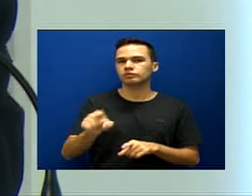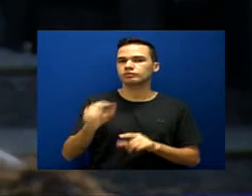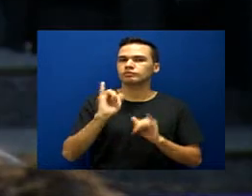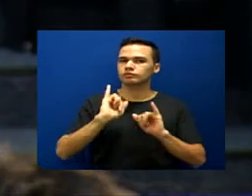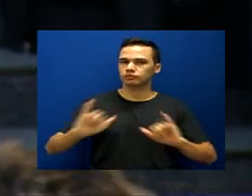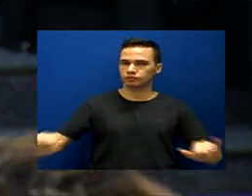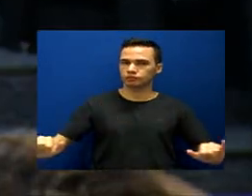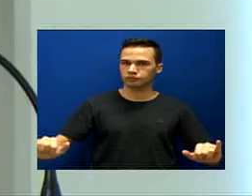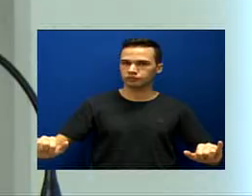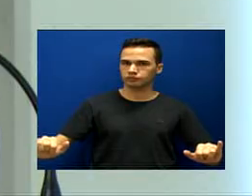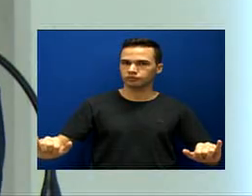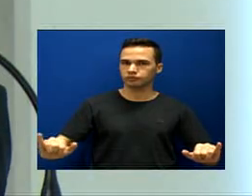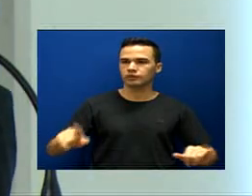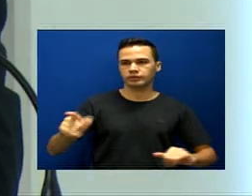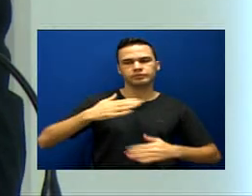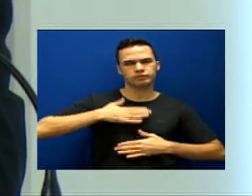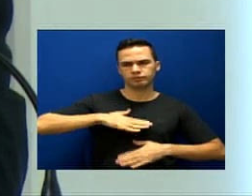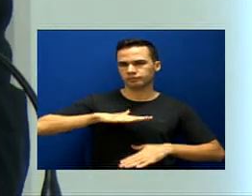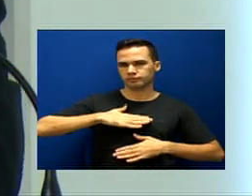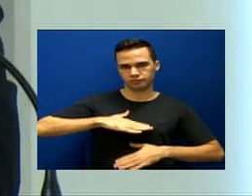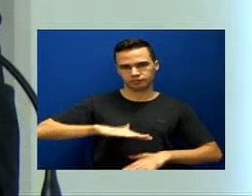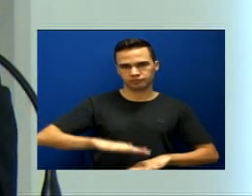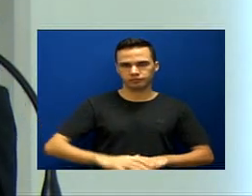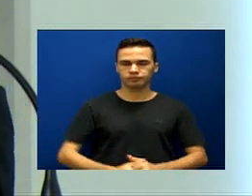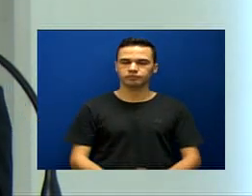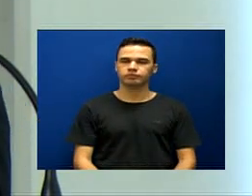informada com relação a isso. Pode ficar tranquilamente.